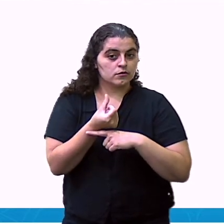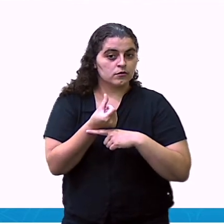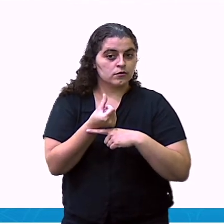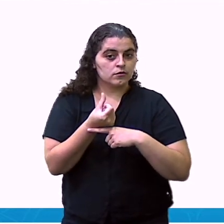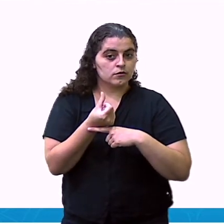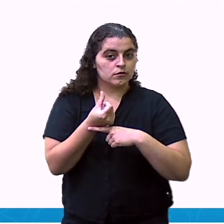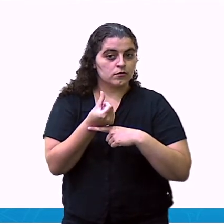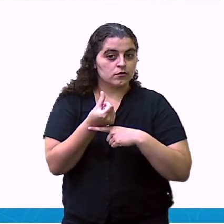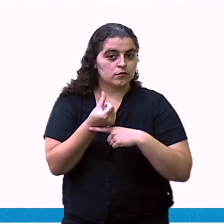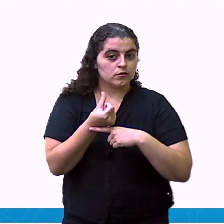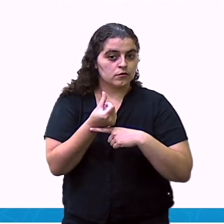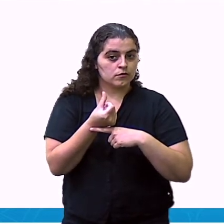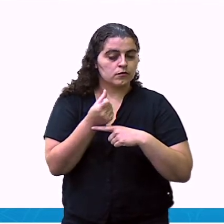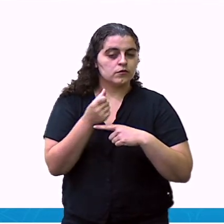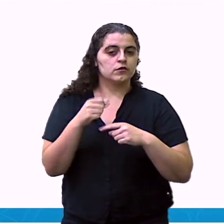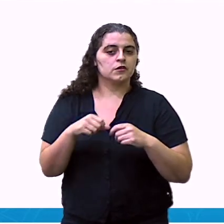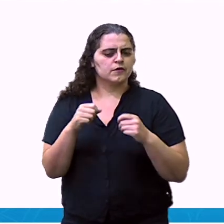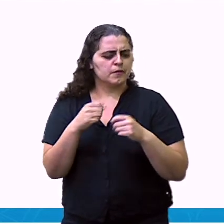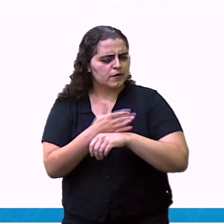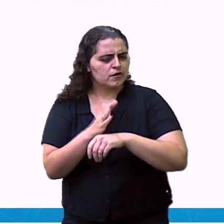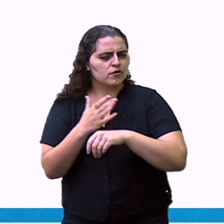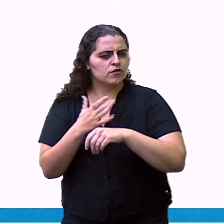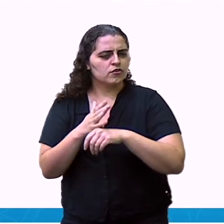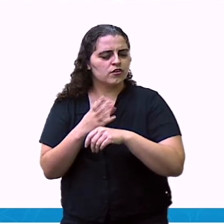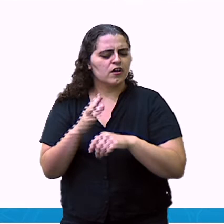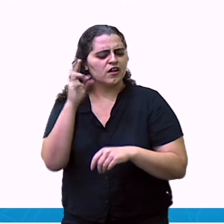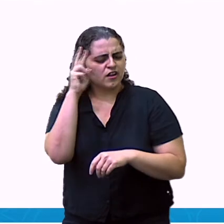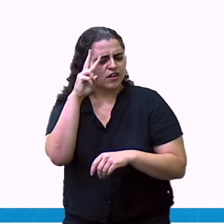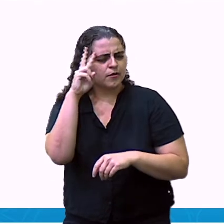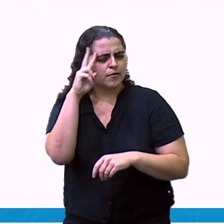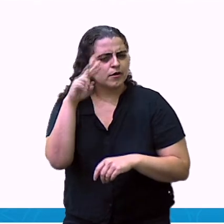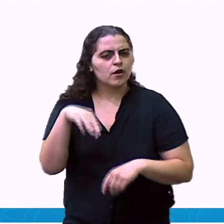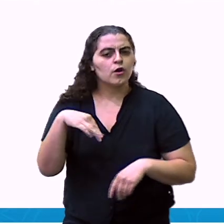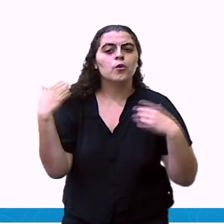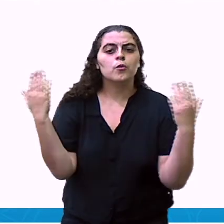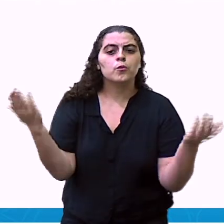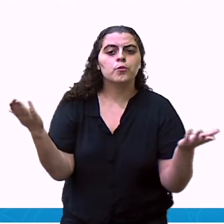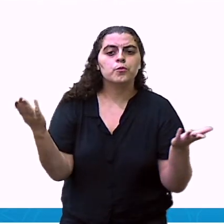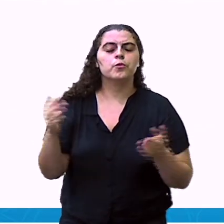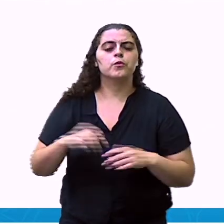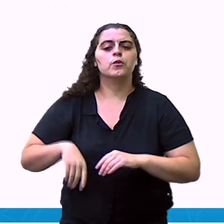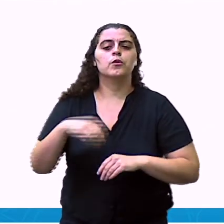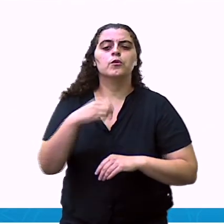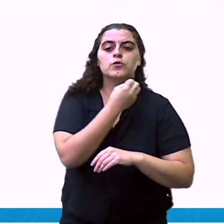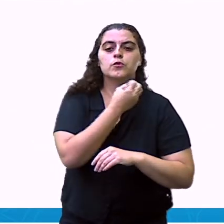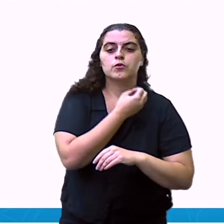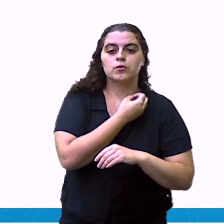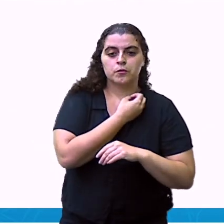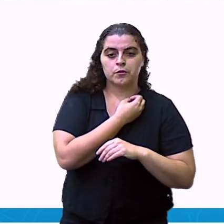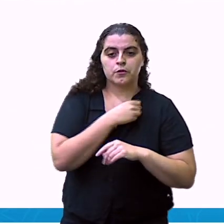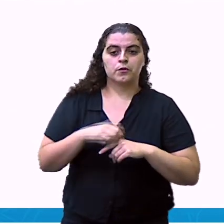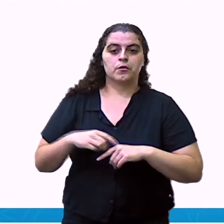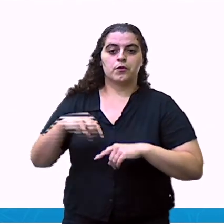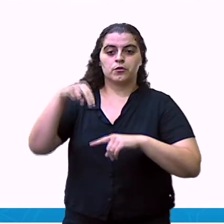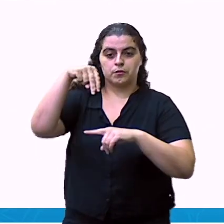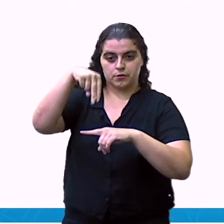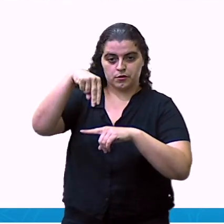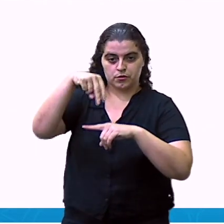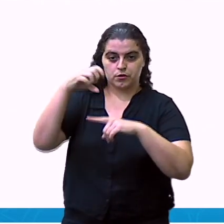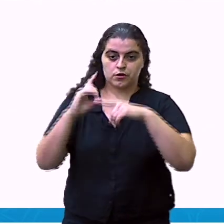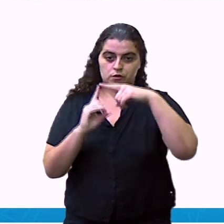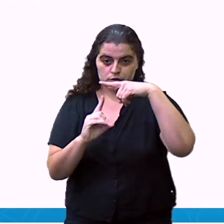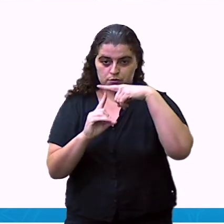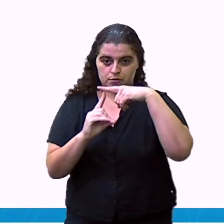figura. E aí você vai também fazer o exercício de lembrar qual é o número que é numerador e qual indica